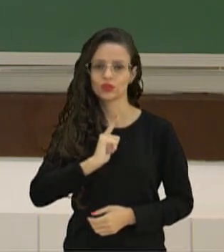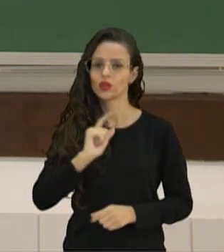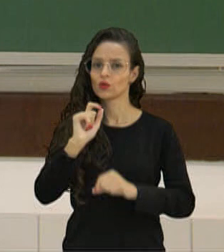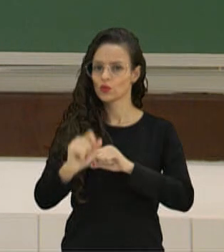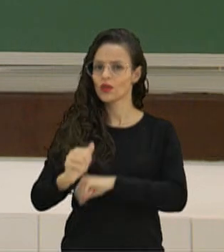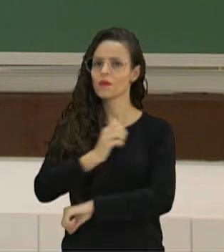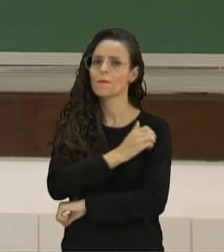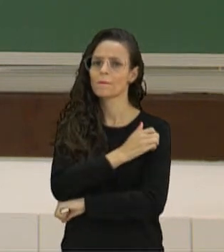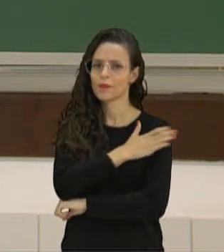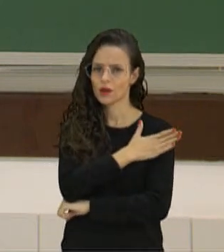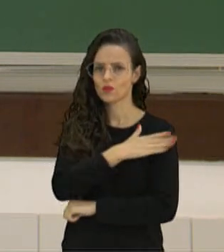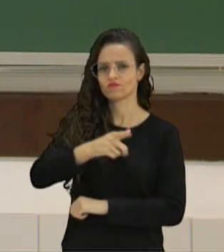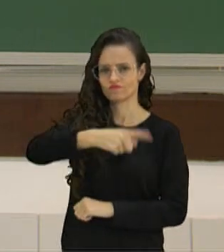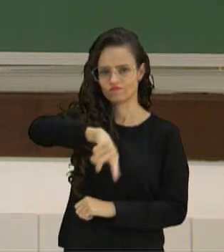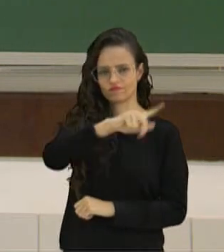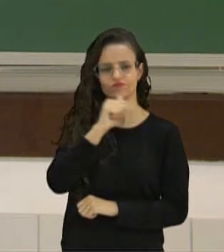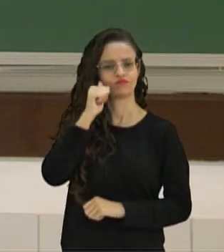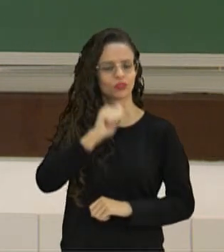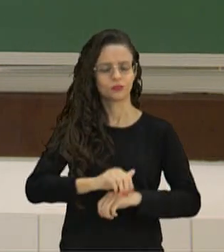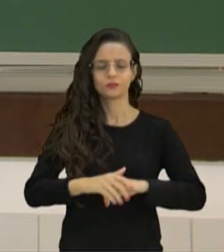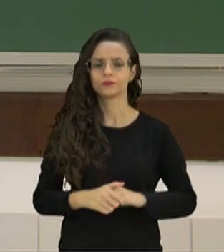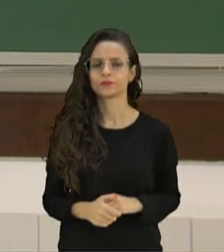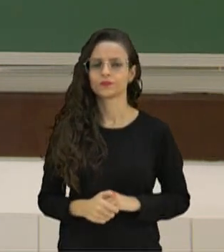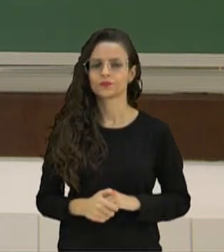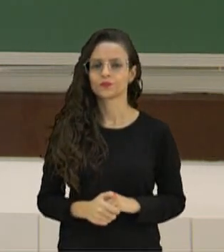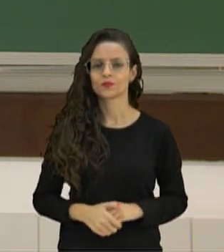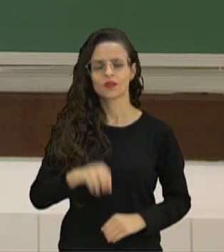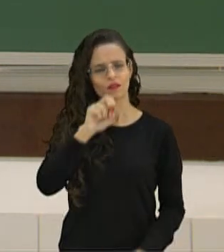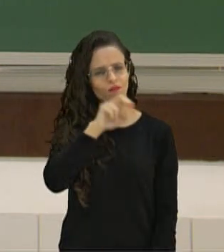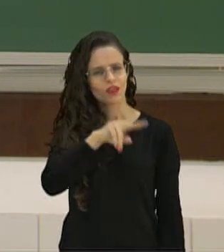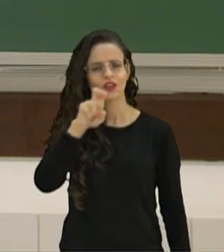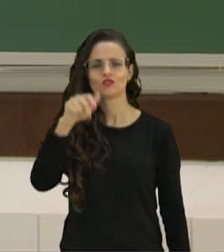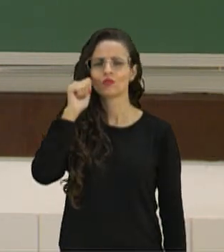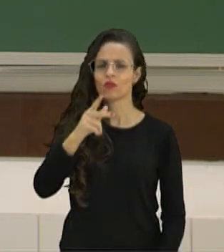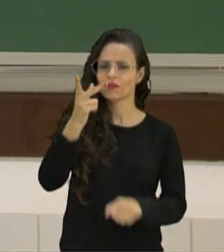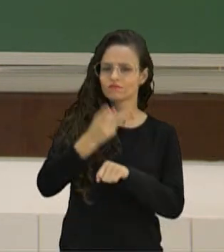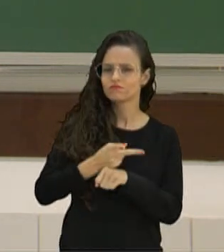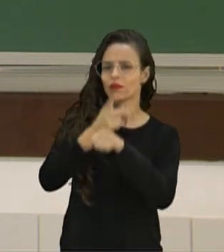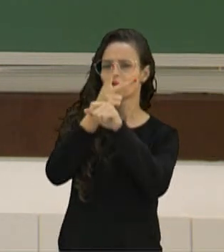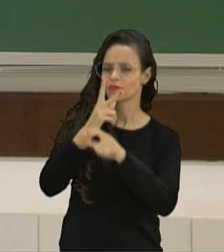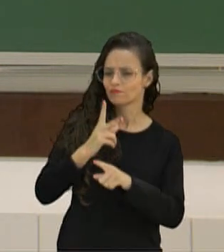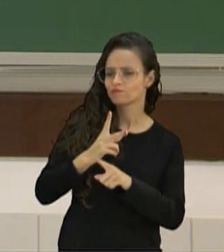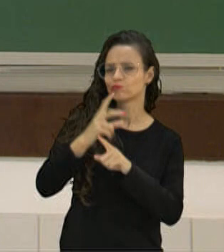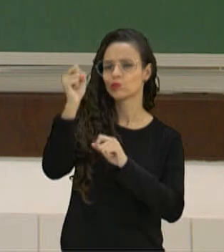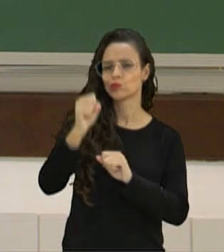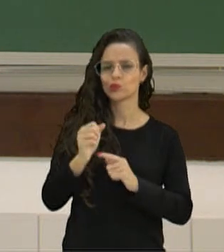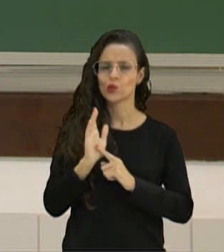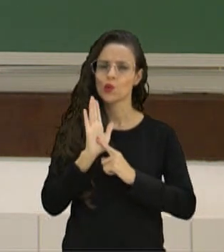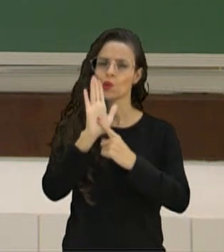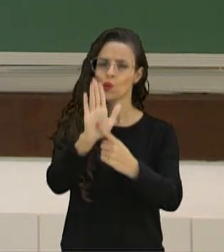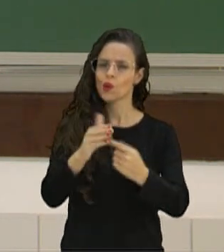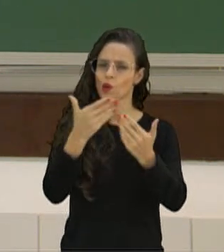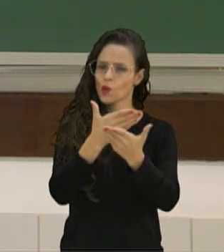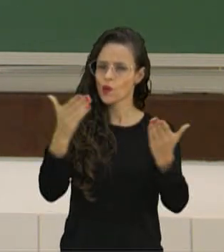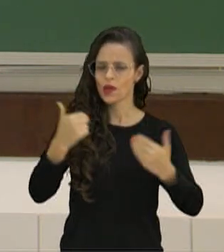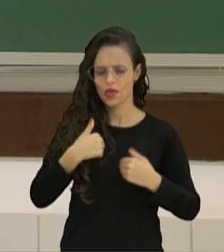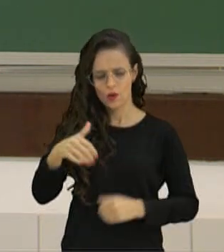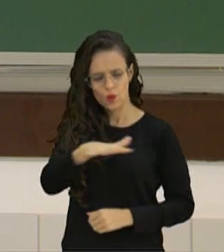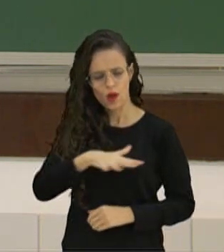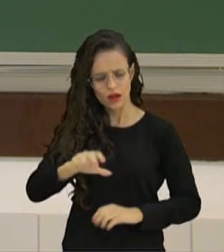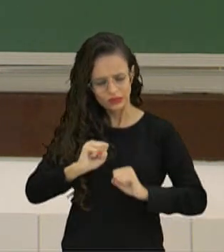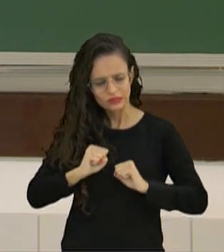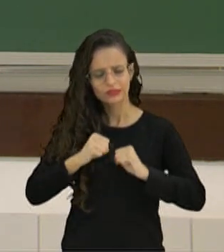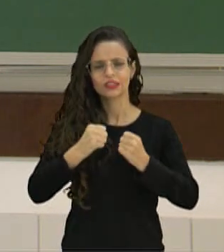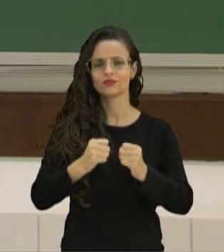desse sexismo. Então, quando eu vejo mulheres ganhando prêmios, se destacando na área que eu defendo, que é a área